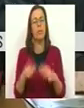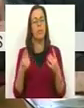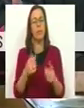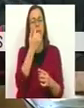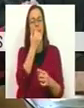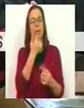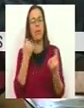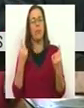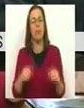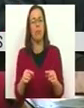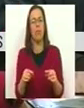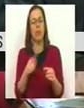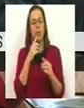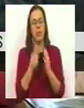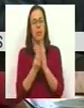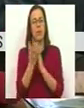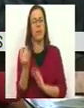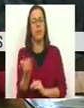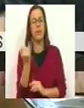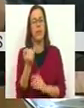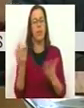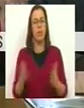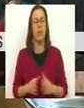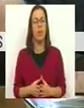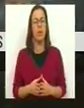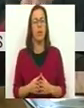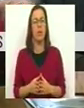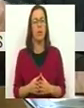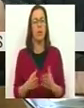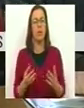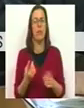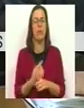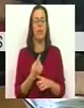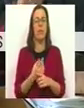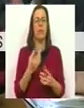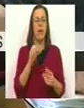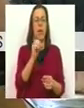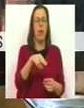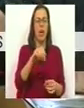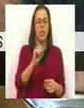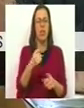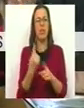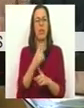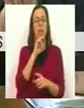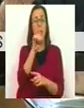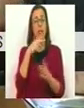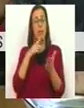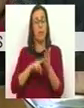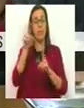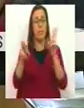para satisfazer um conjunto de instituições, estatais, ONGs, etc., que estão no